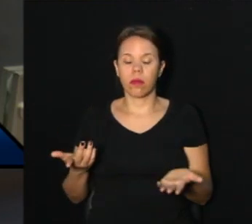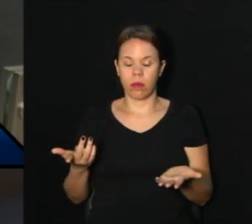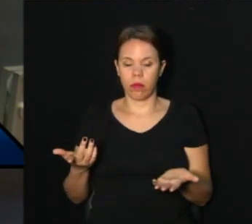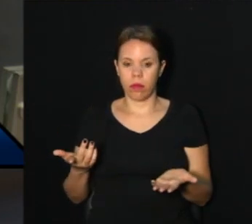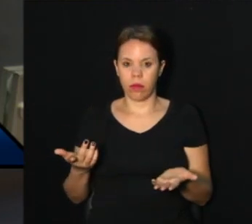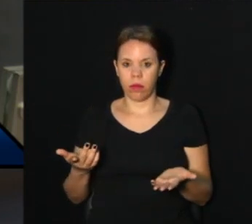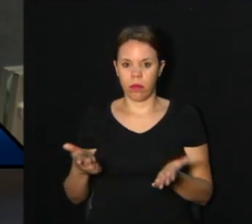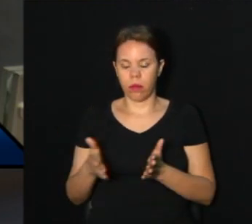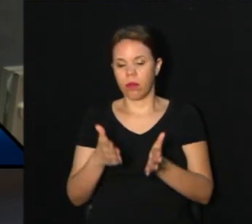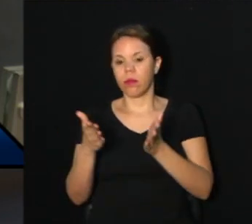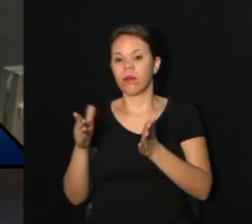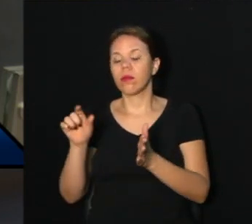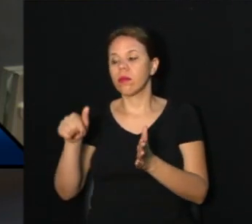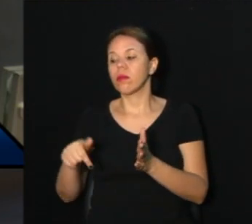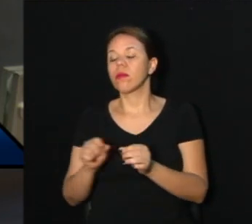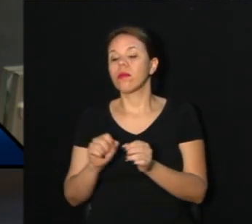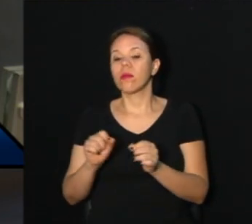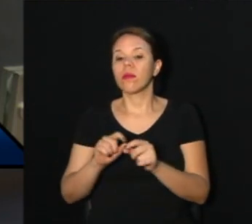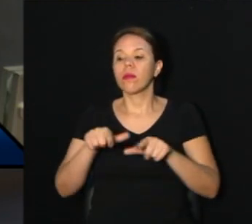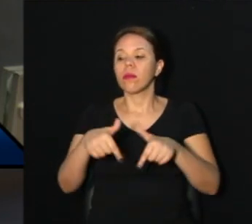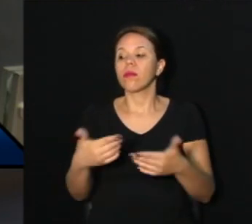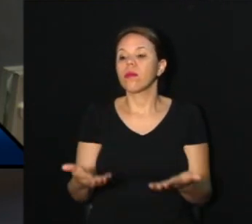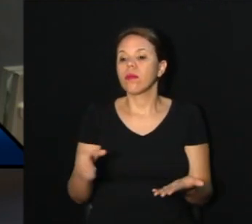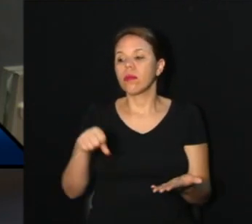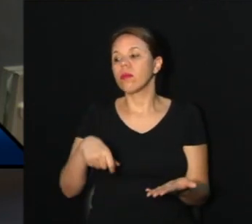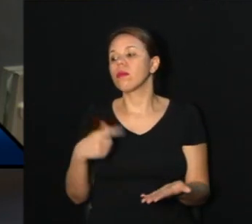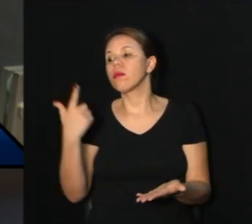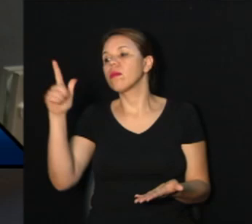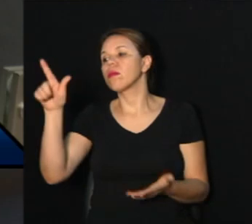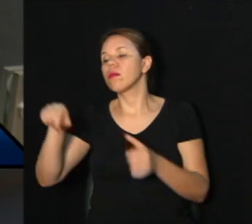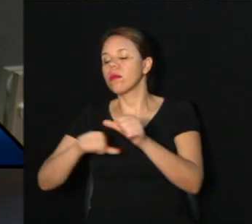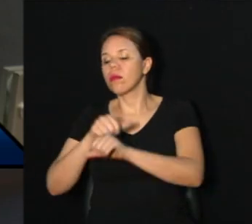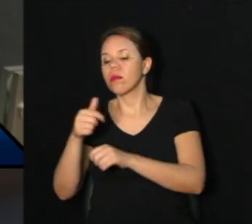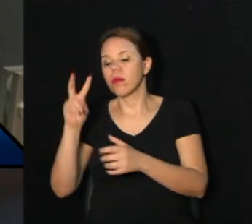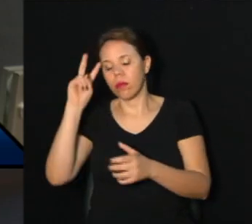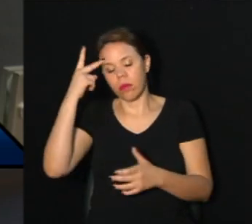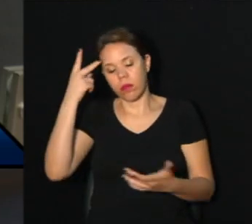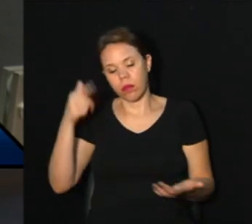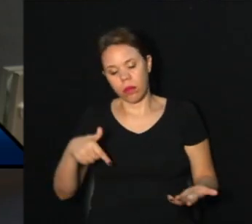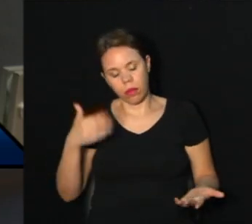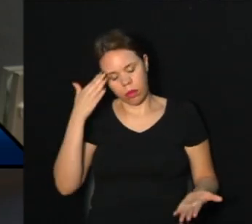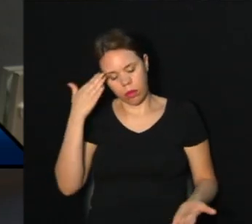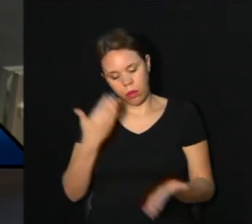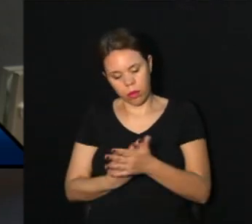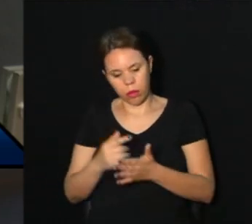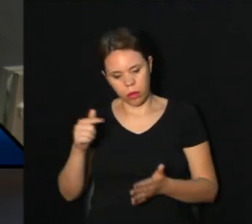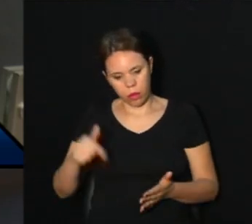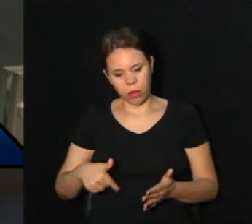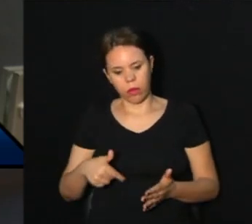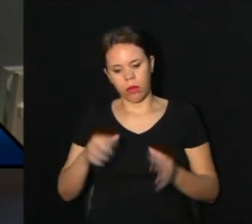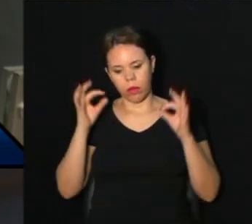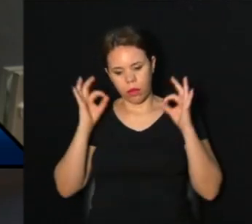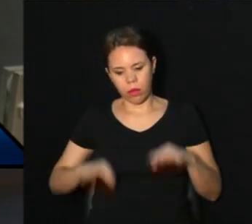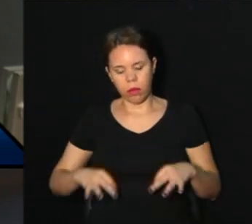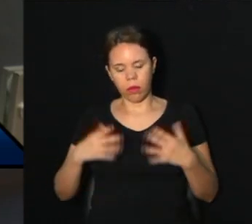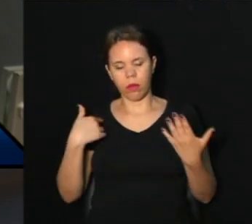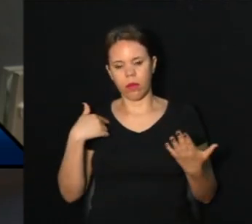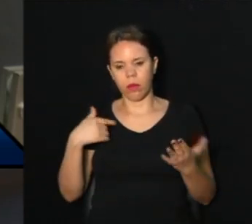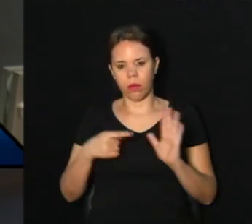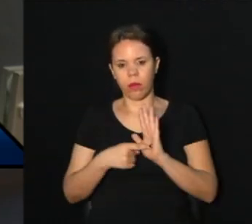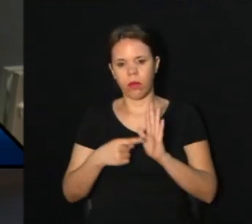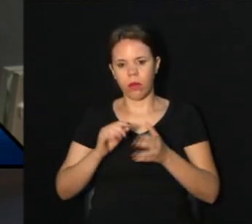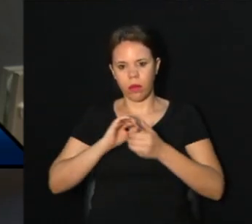outro ou esse que nós estamos seguindo? Eu quero crer que é esse, e seja esse. Então, fica aqui os